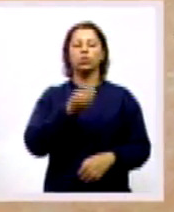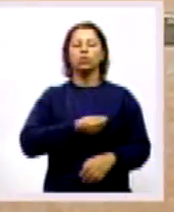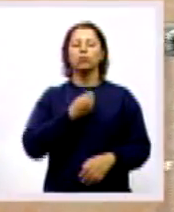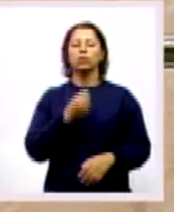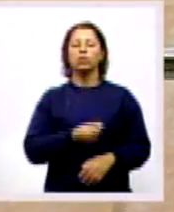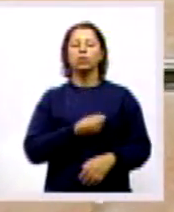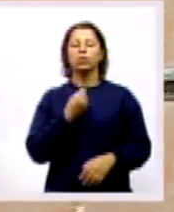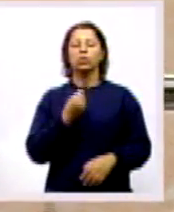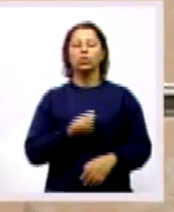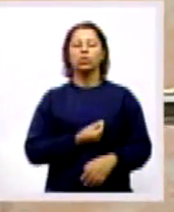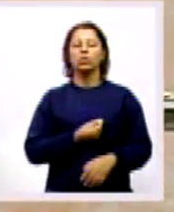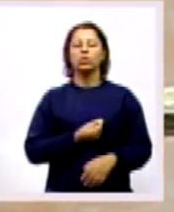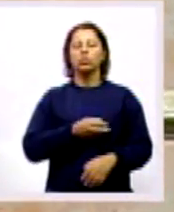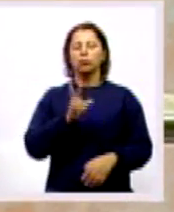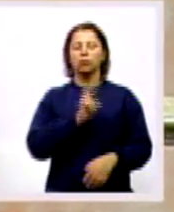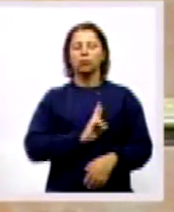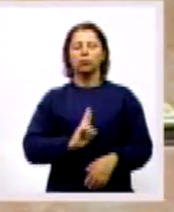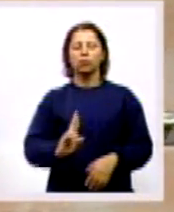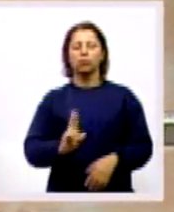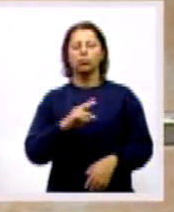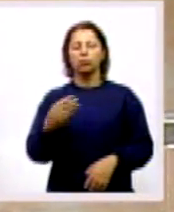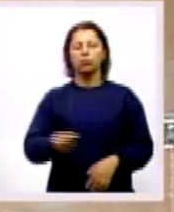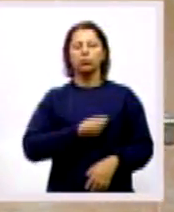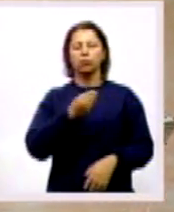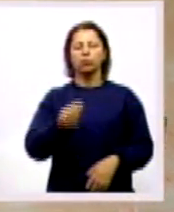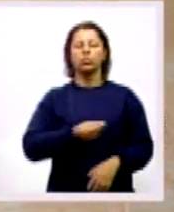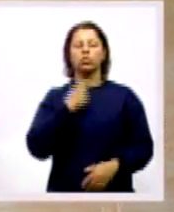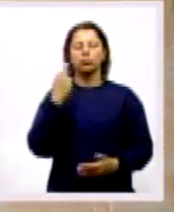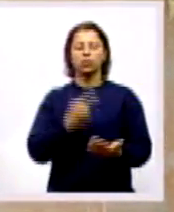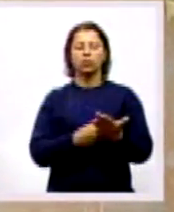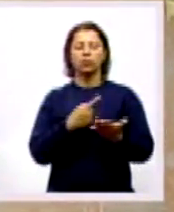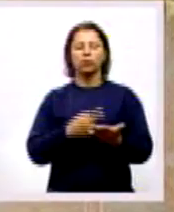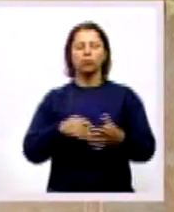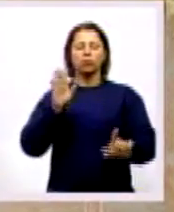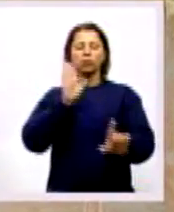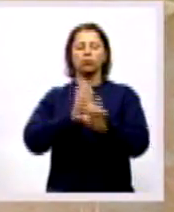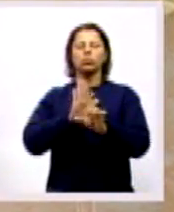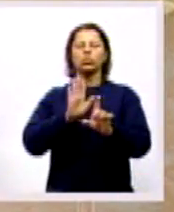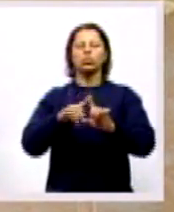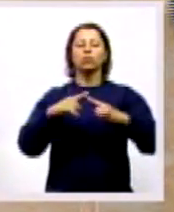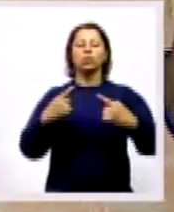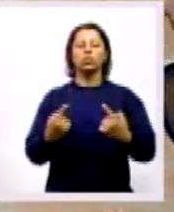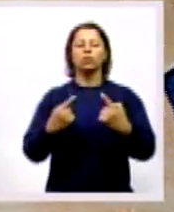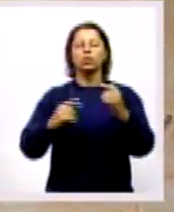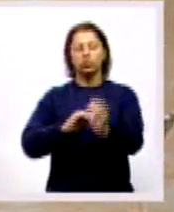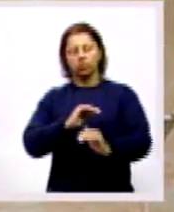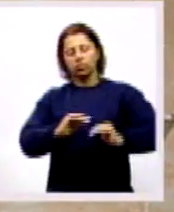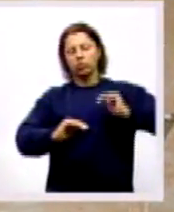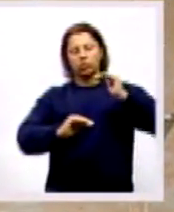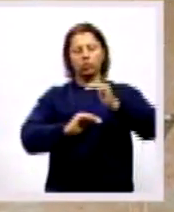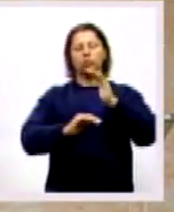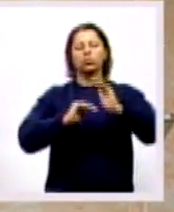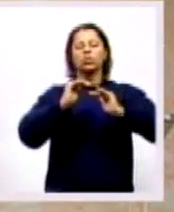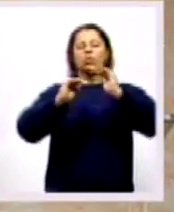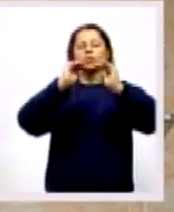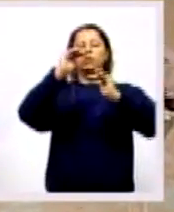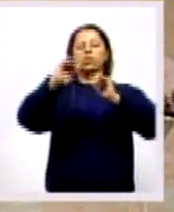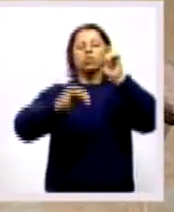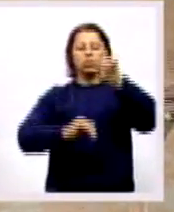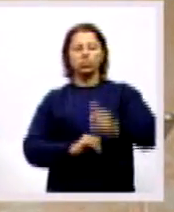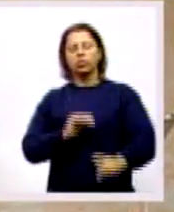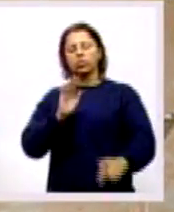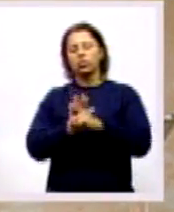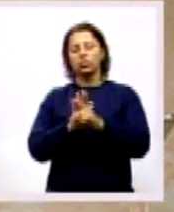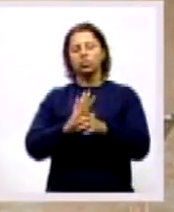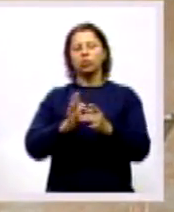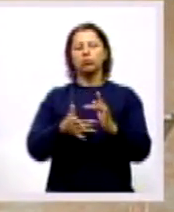a perspectiva da sua religião e viveu o compromisso da lei, mas a superou no processo de ser ele